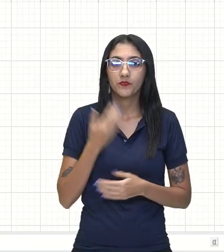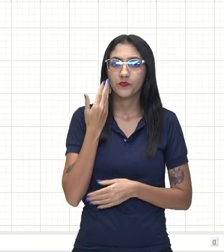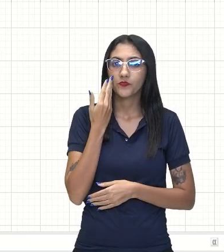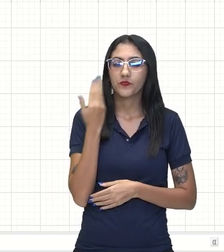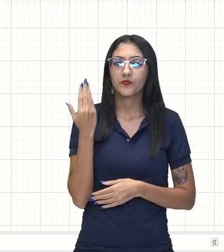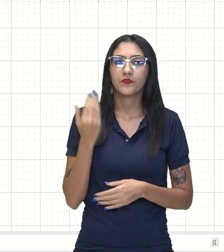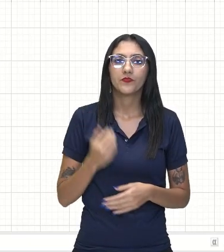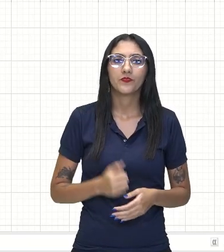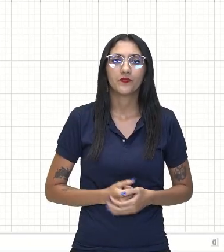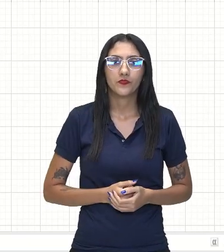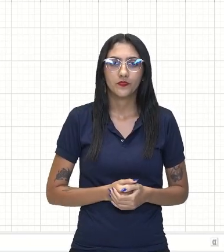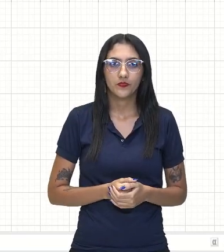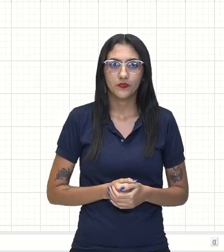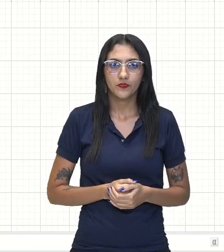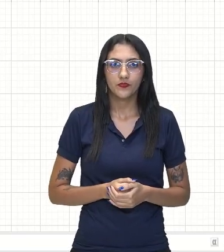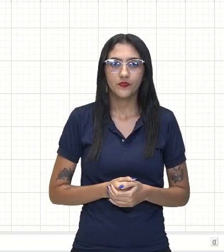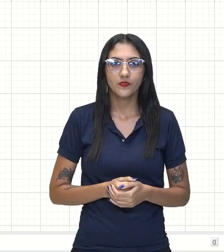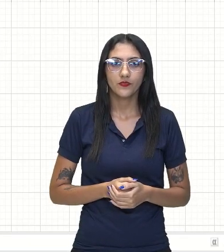de x